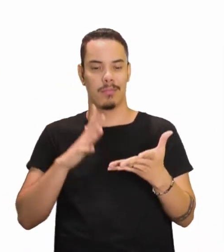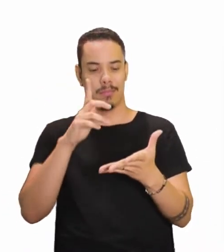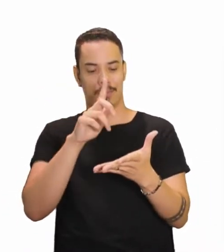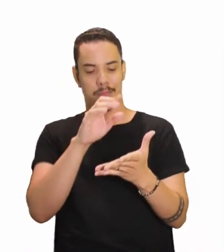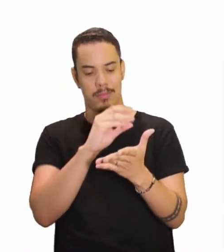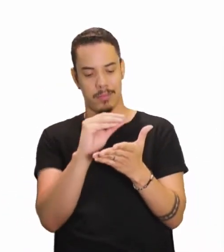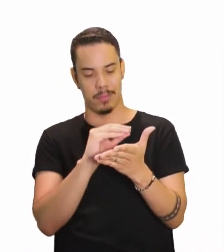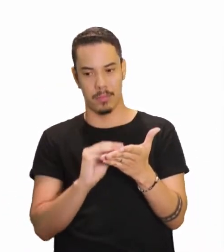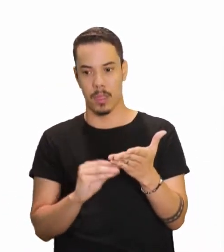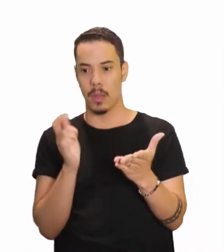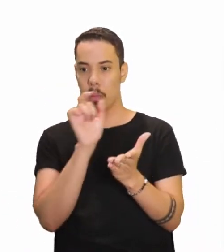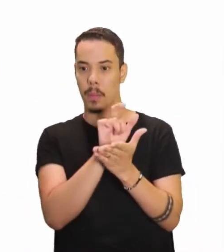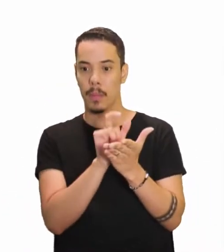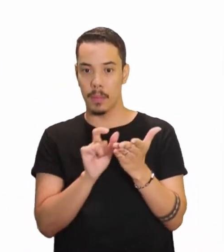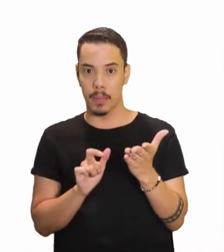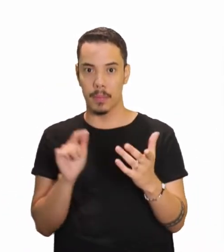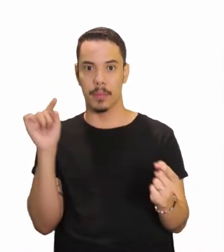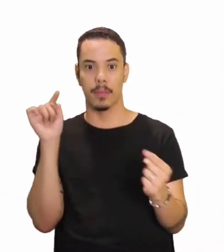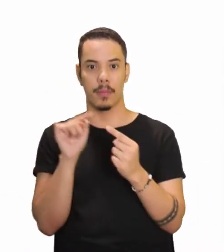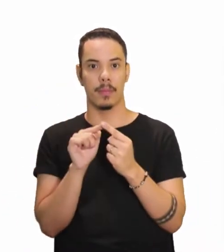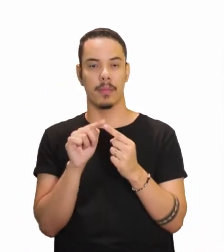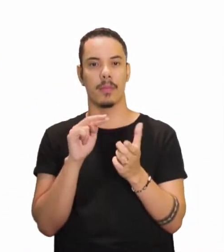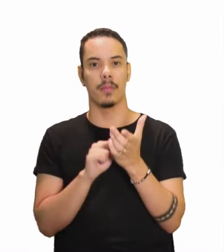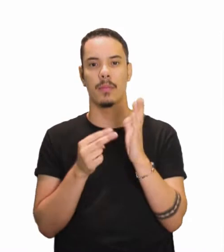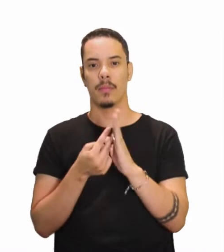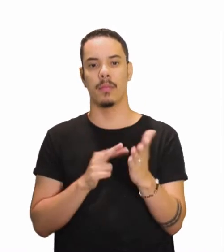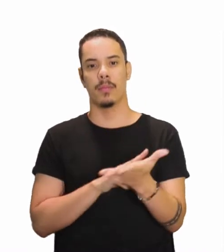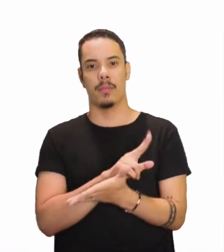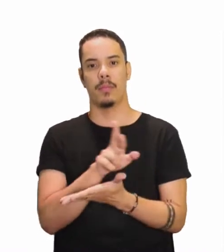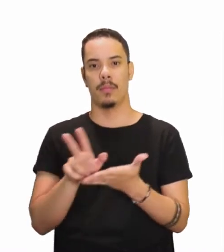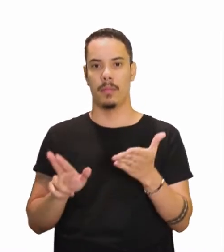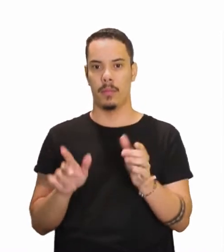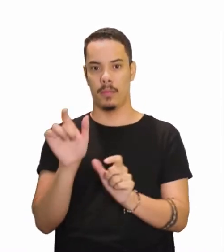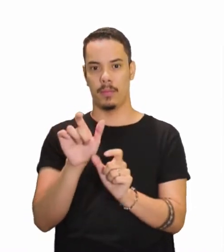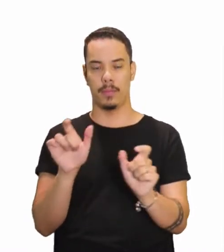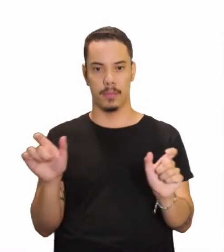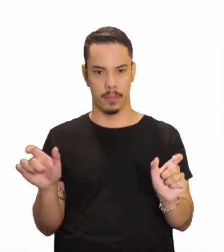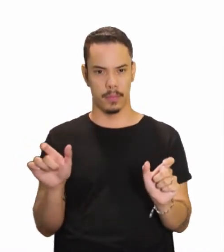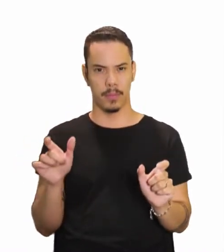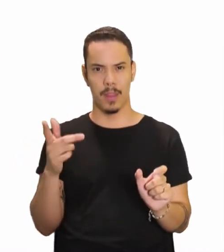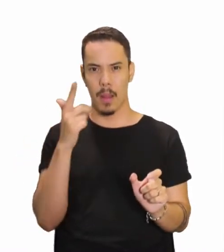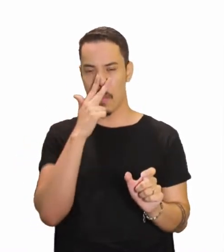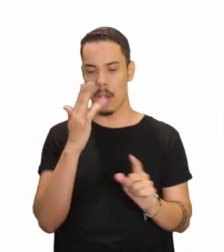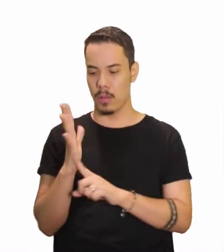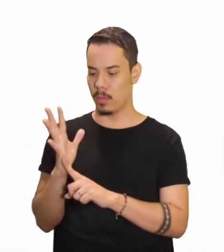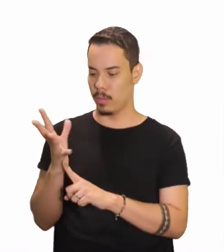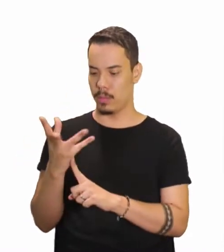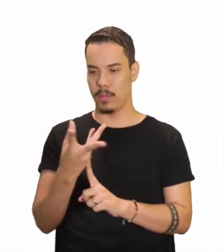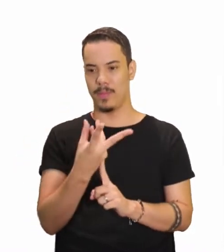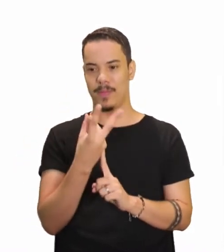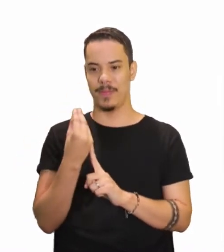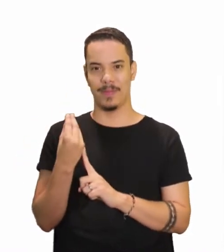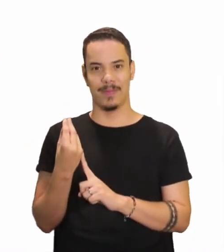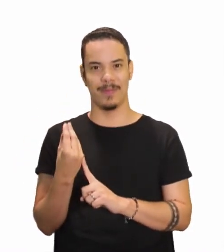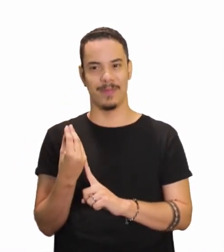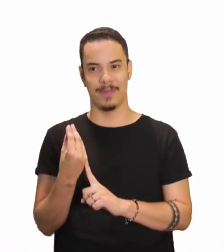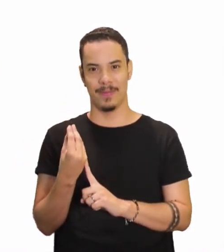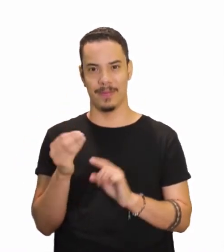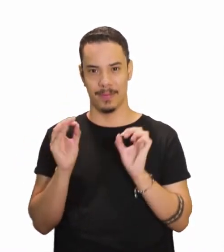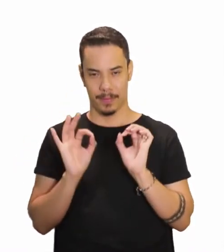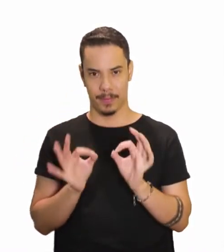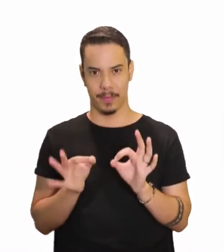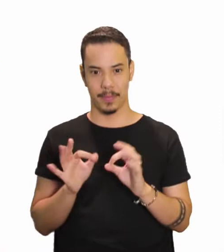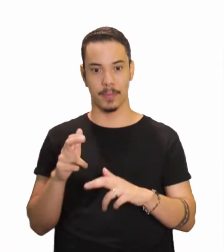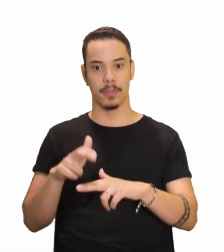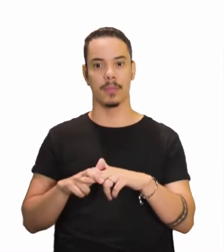essa ciência fonética com várias palavras. Olha a arte, gente, certo? Olha,